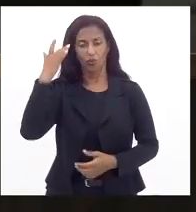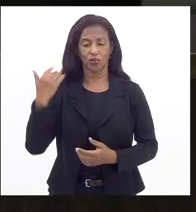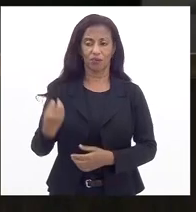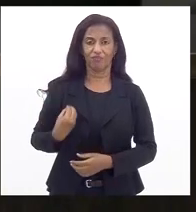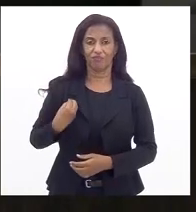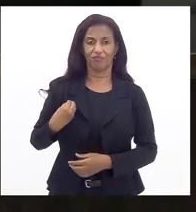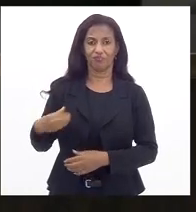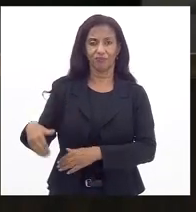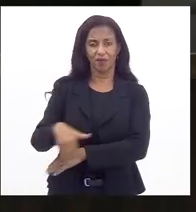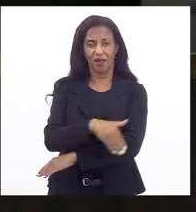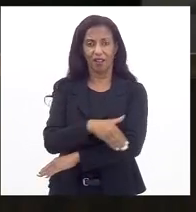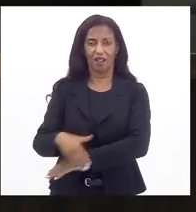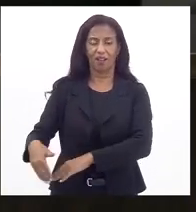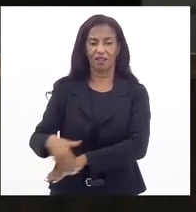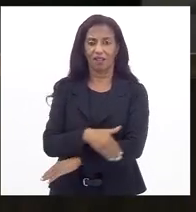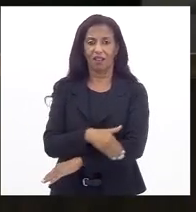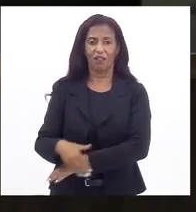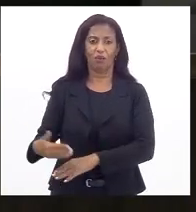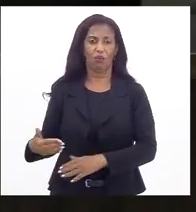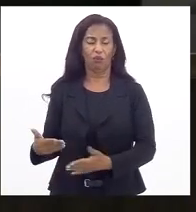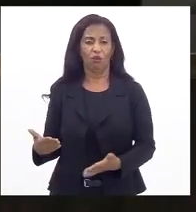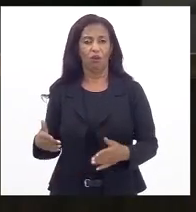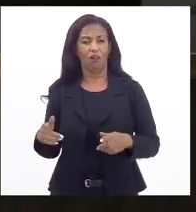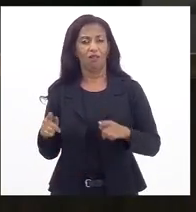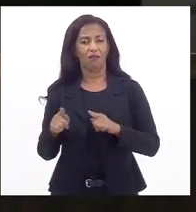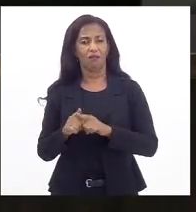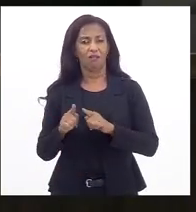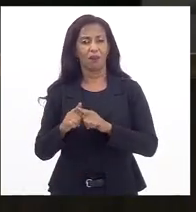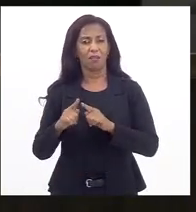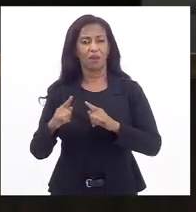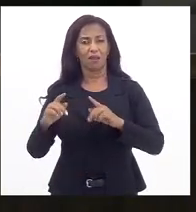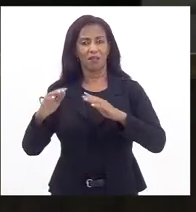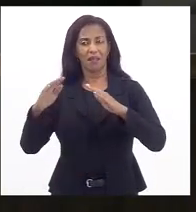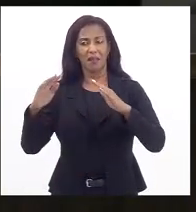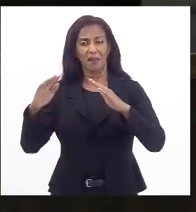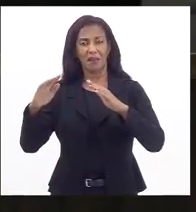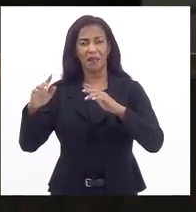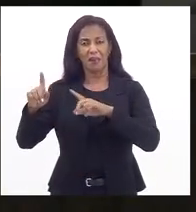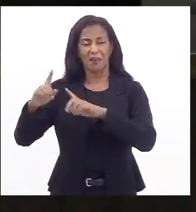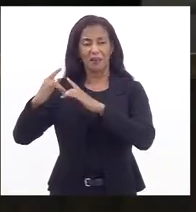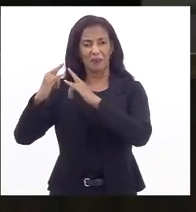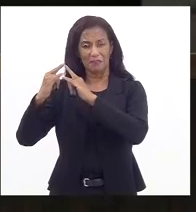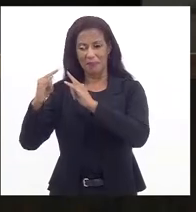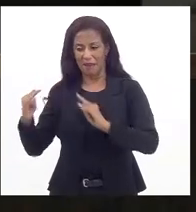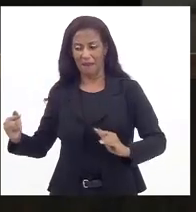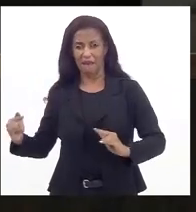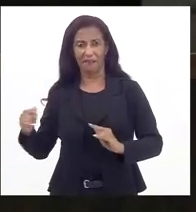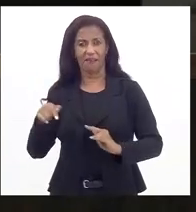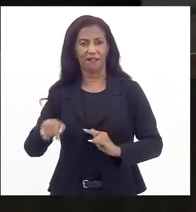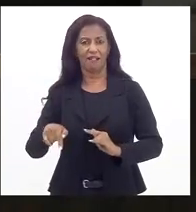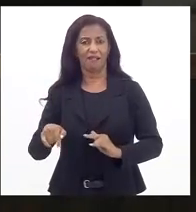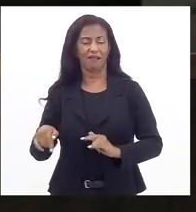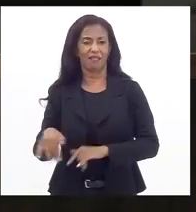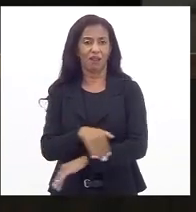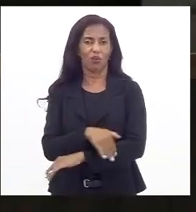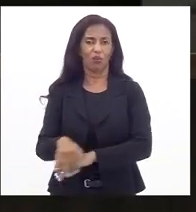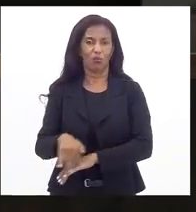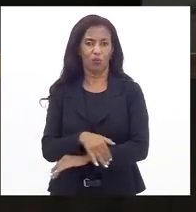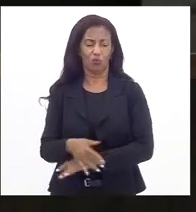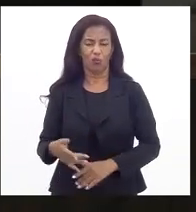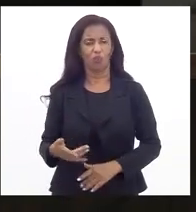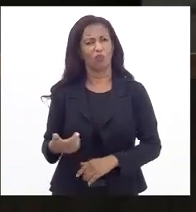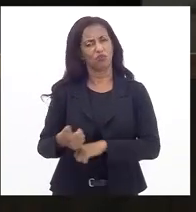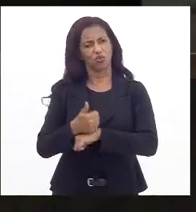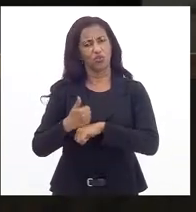morando Muitas delas até em barraca de camping aqui na capital eu acho que é para fazer uma colhimento